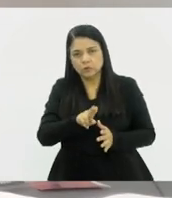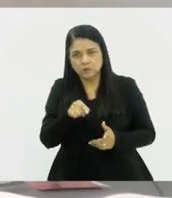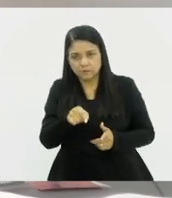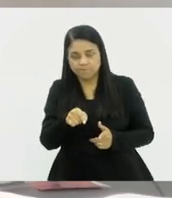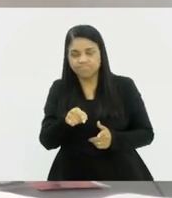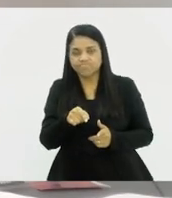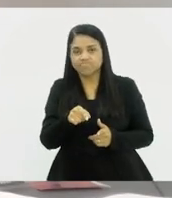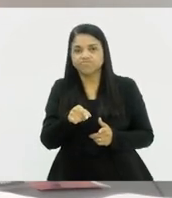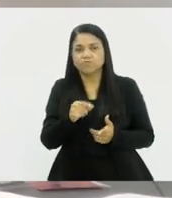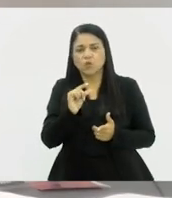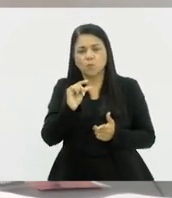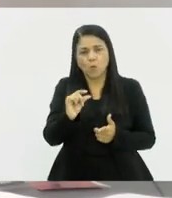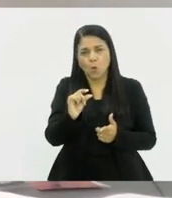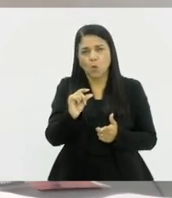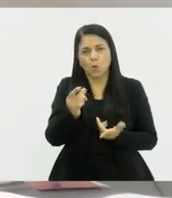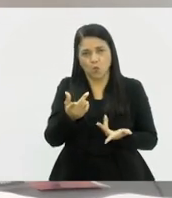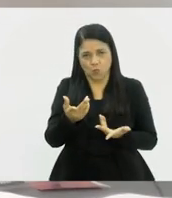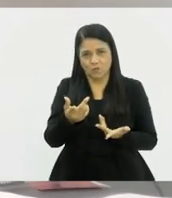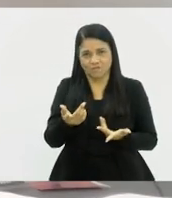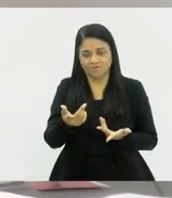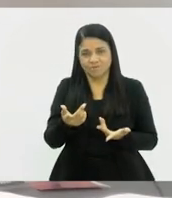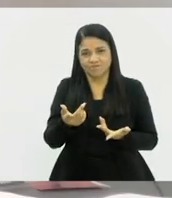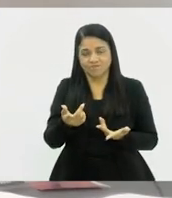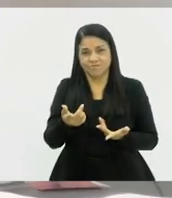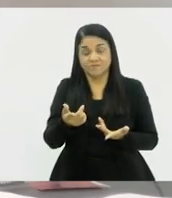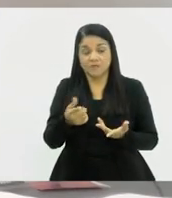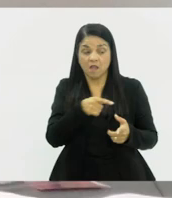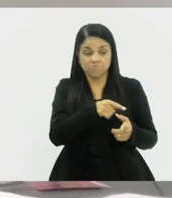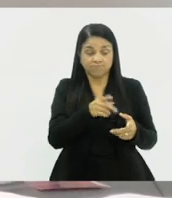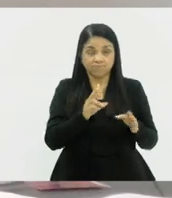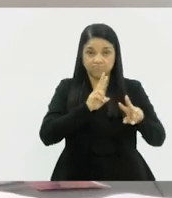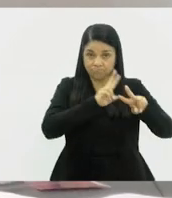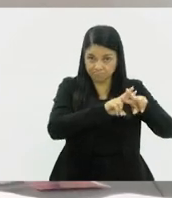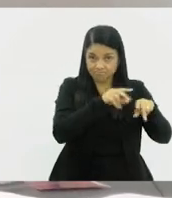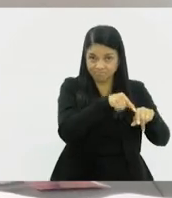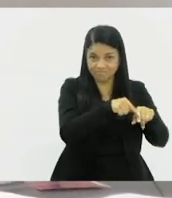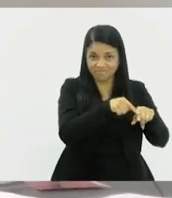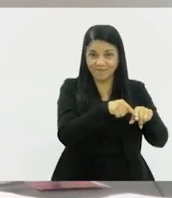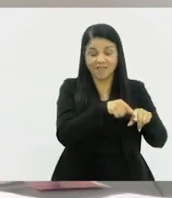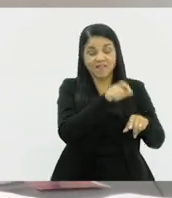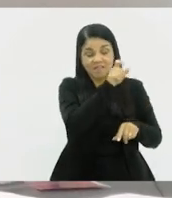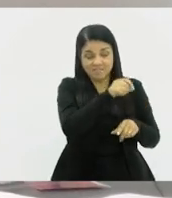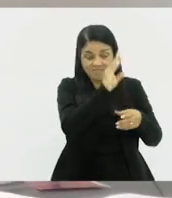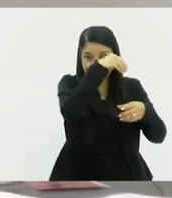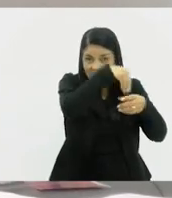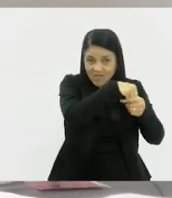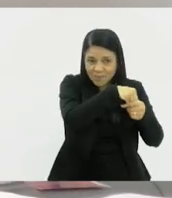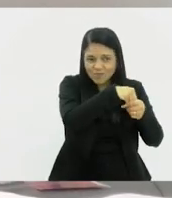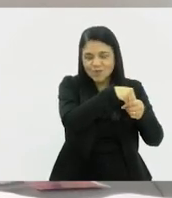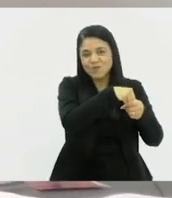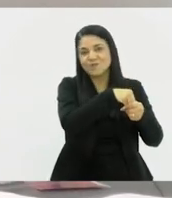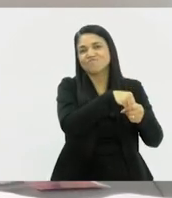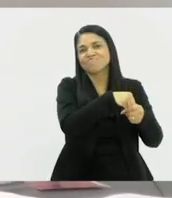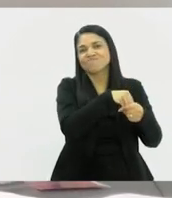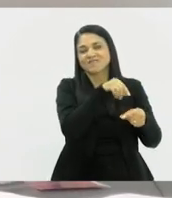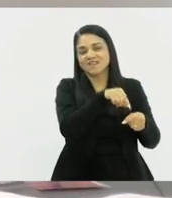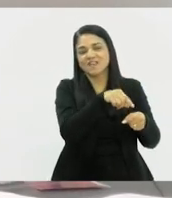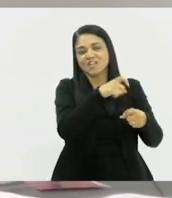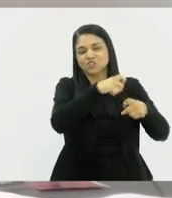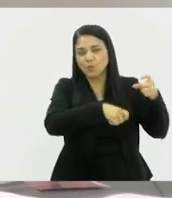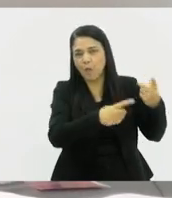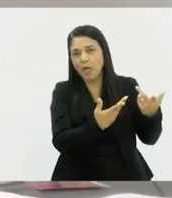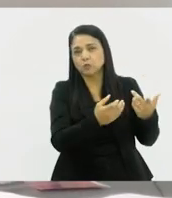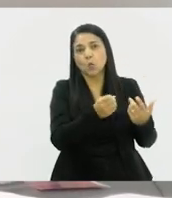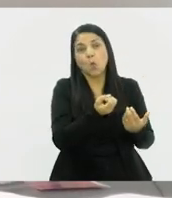acaba acado por uma gang daquelas e uma pessoa que não tem proteção nenhuma facilmente é estuprado ou